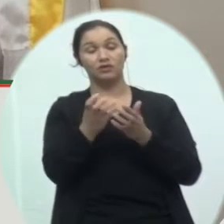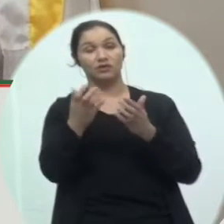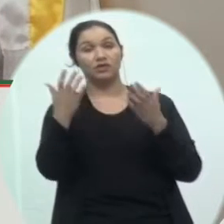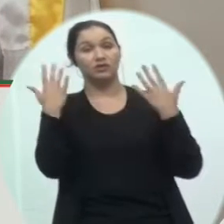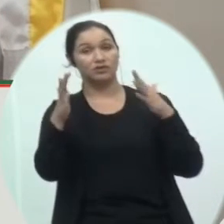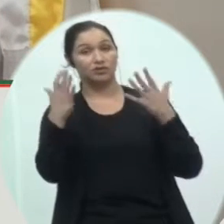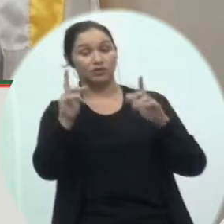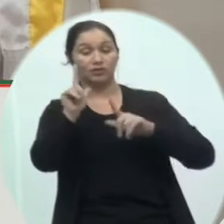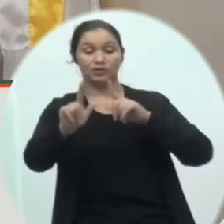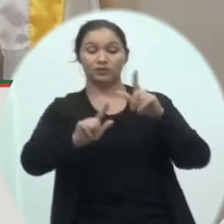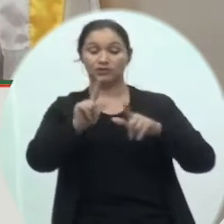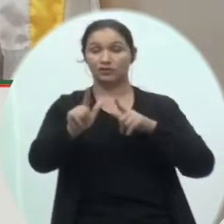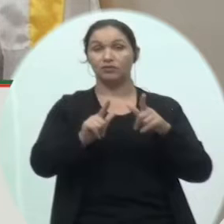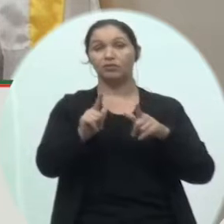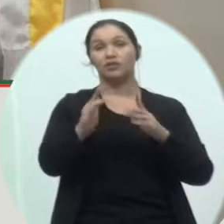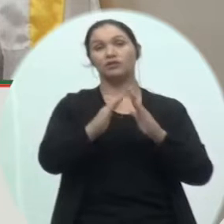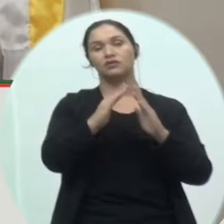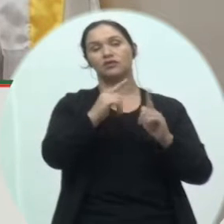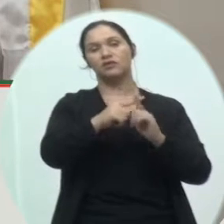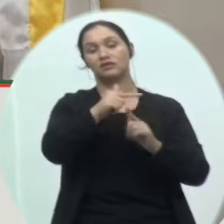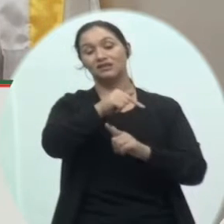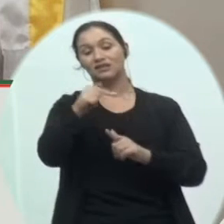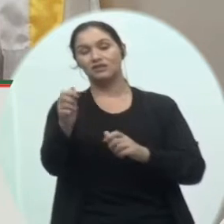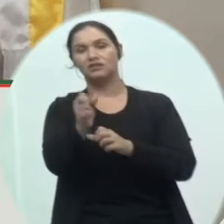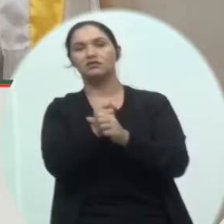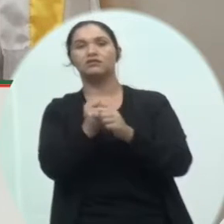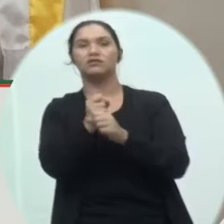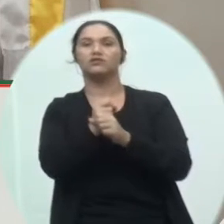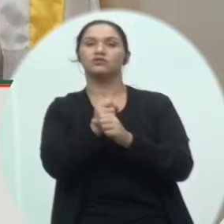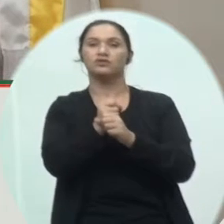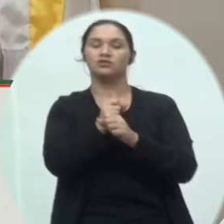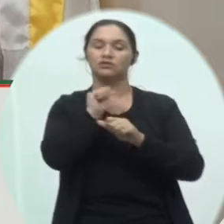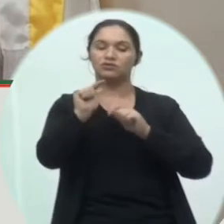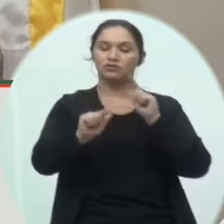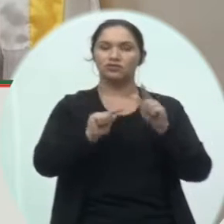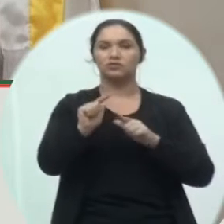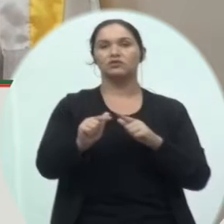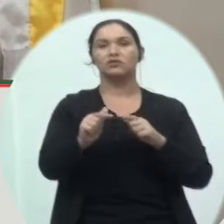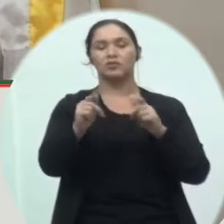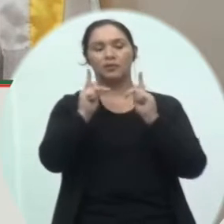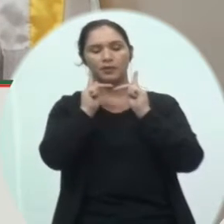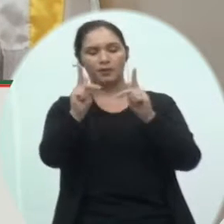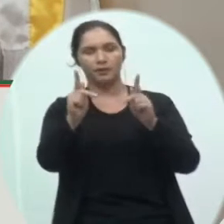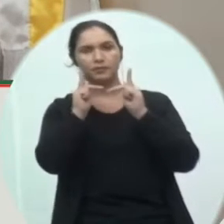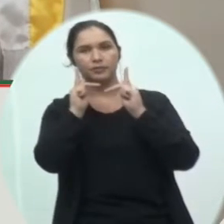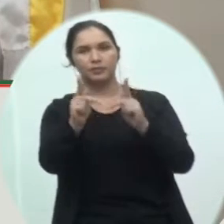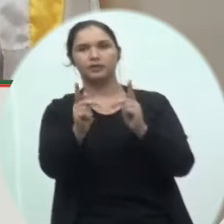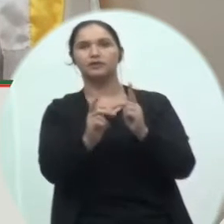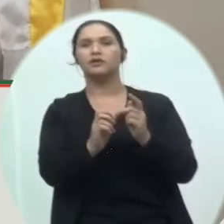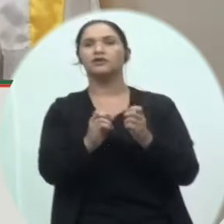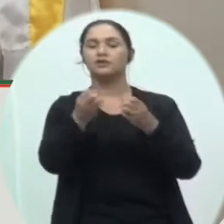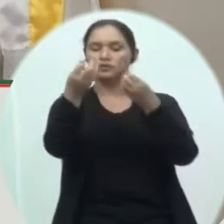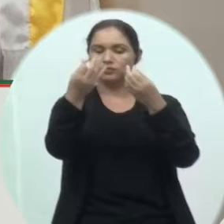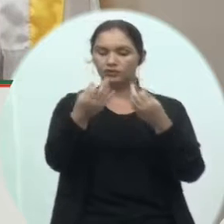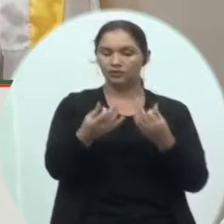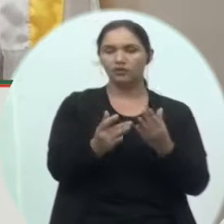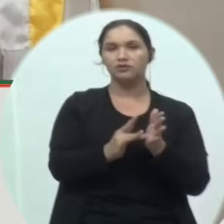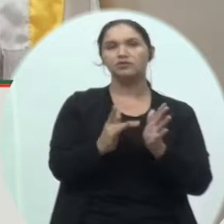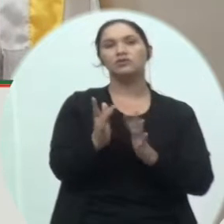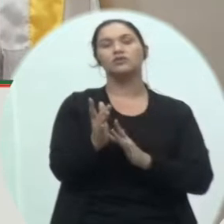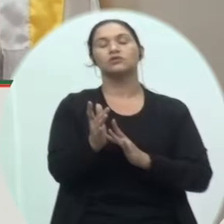anos, um trabalho sólido, um trabalho firme na pregação do Evangelho, levando,